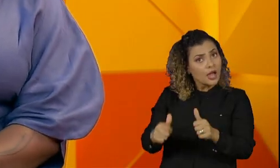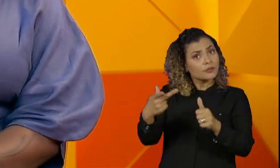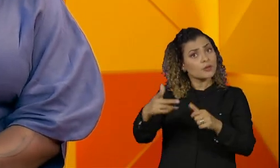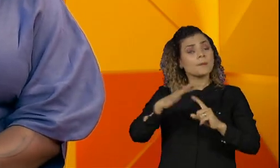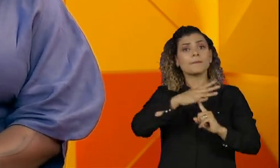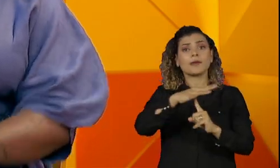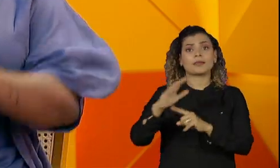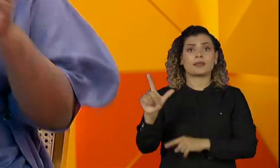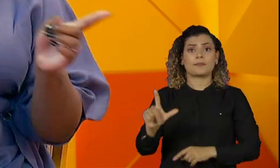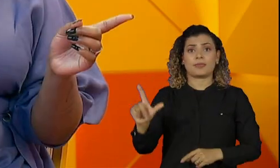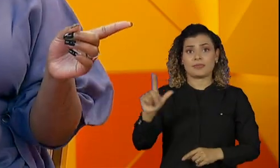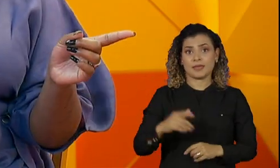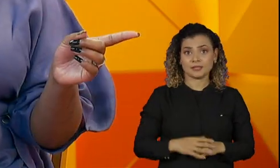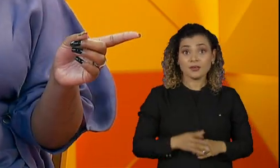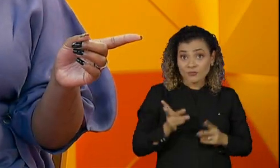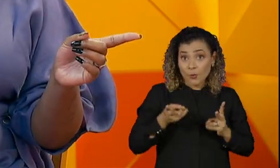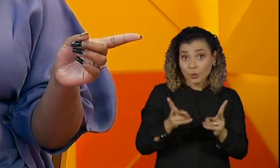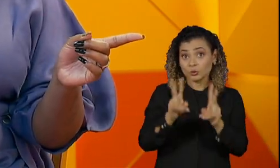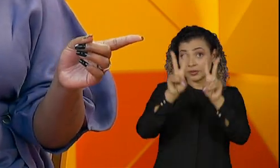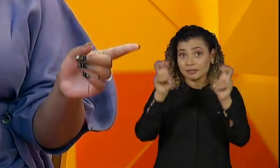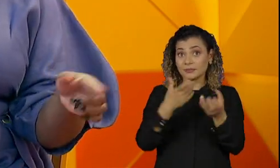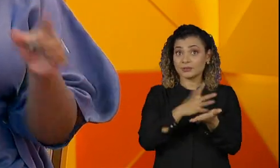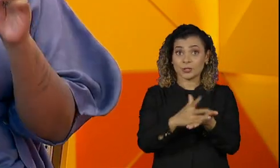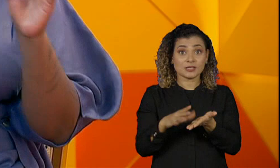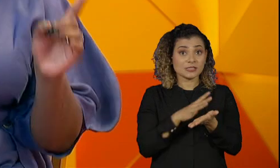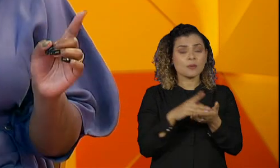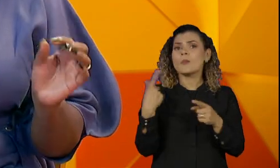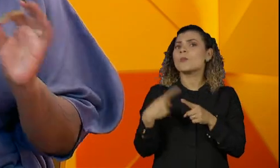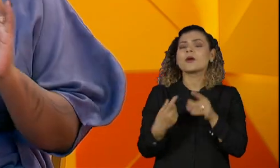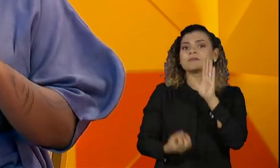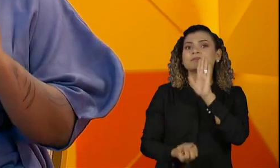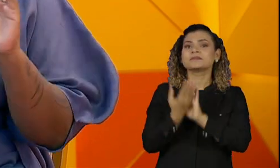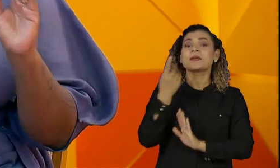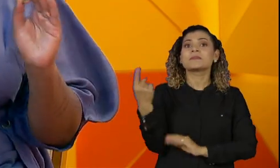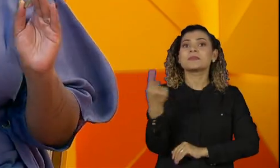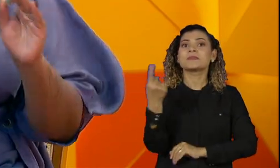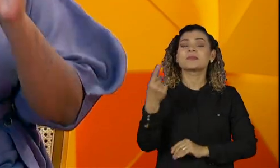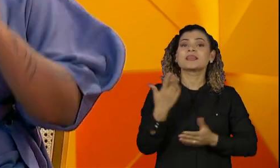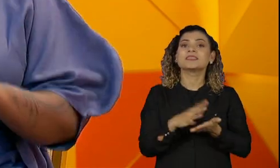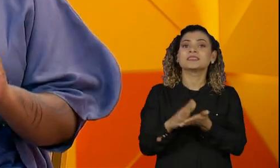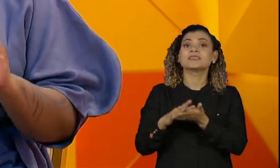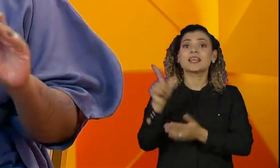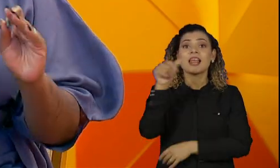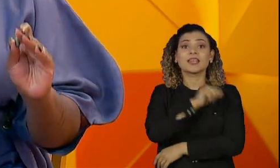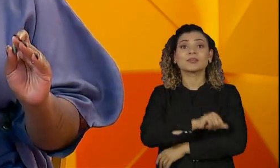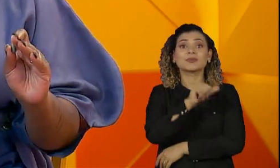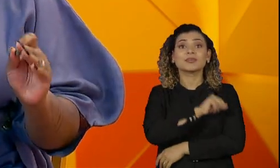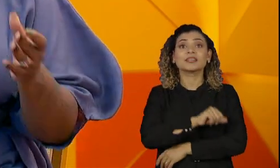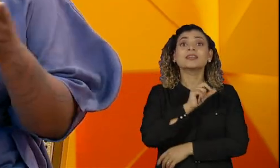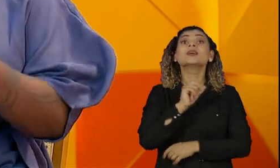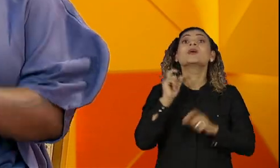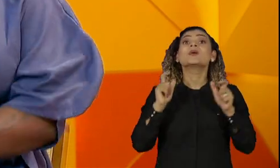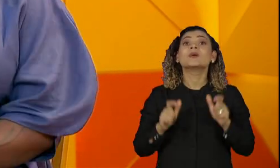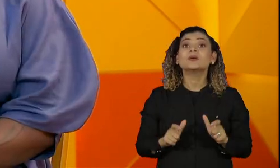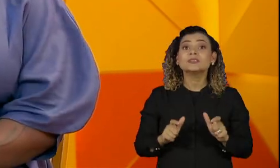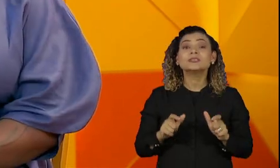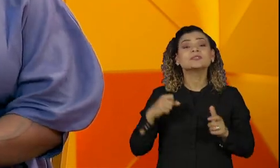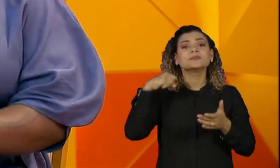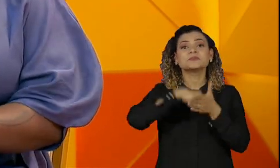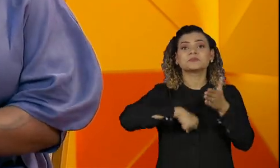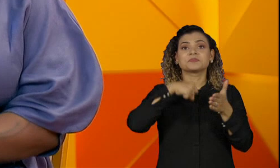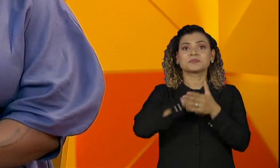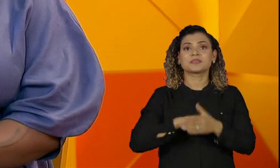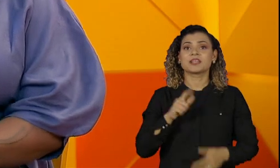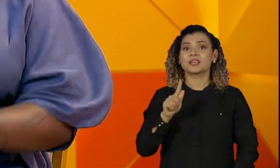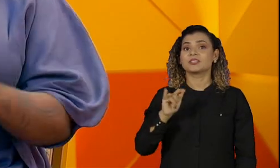da Liberdade? Vamos continuar falando de escola de samba, porque o fundador da primeira escola de samba do Rio Grande do Sul, o ativista e músico